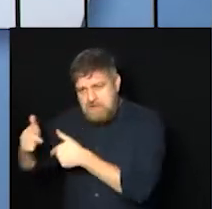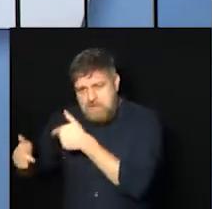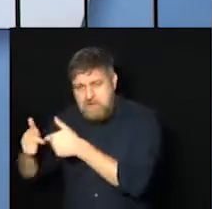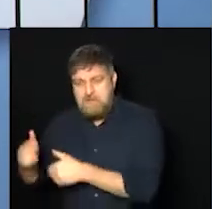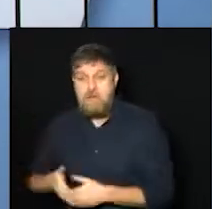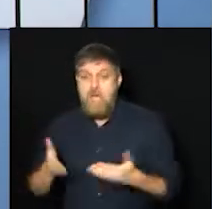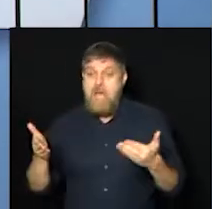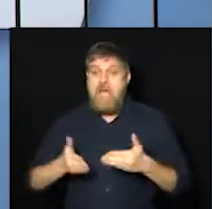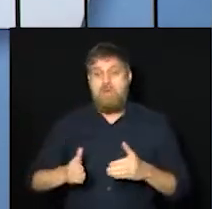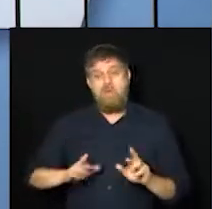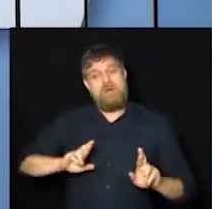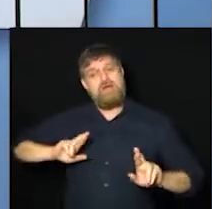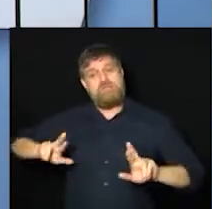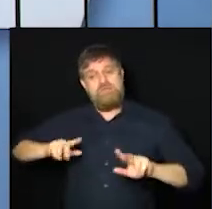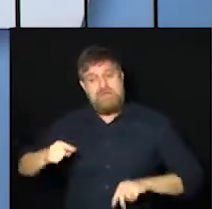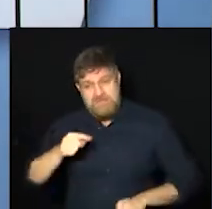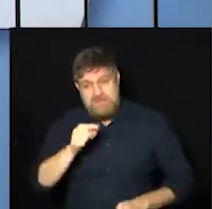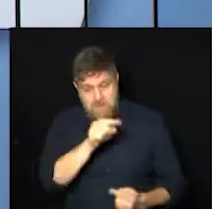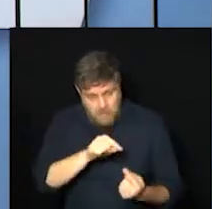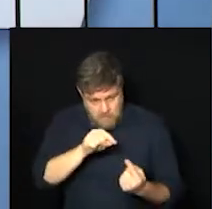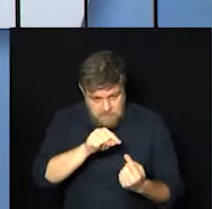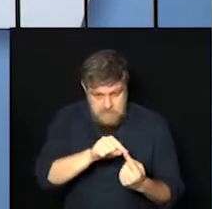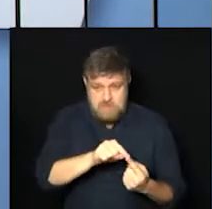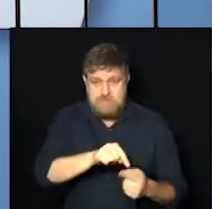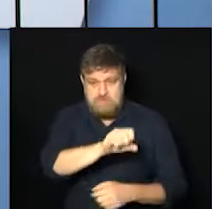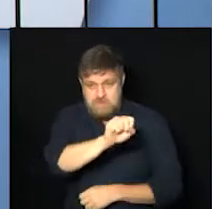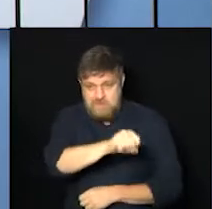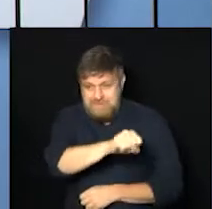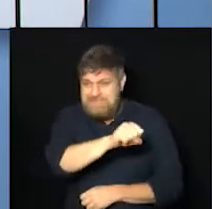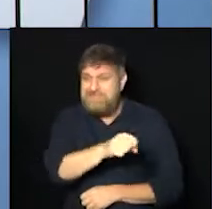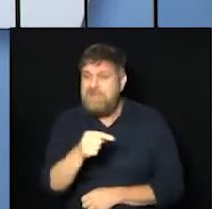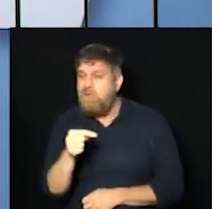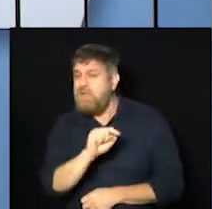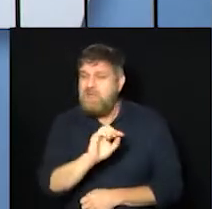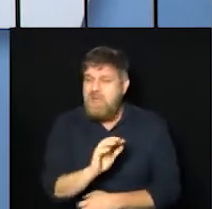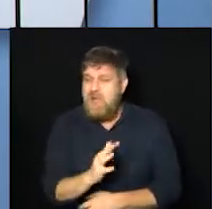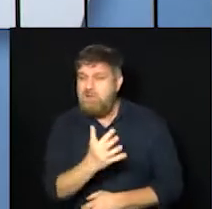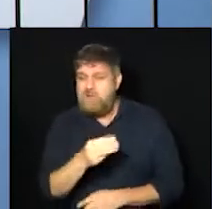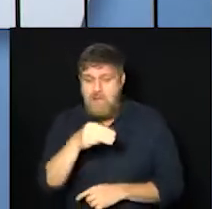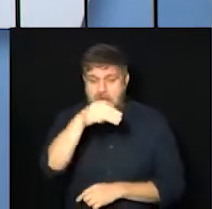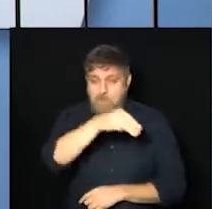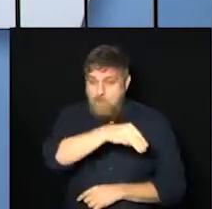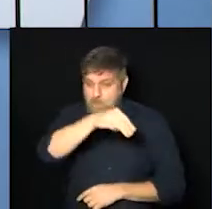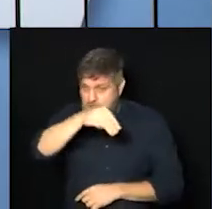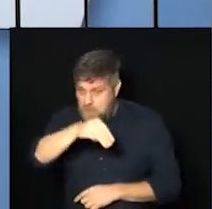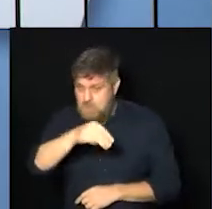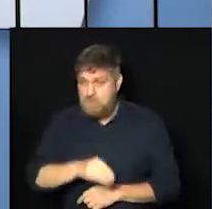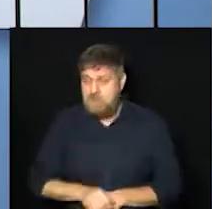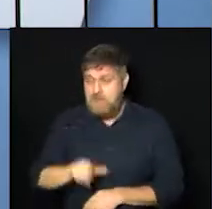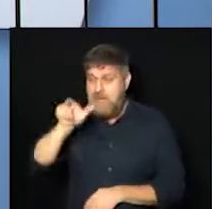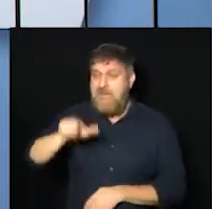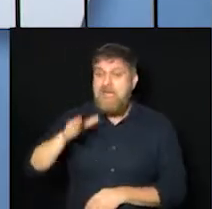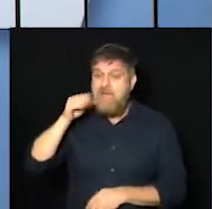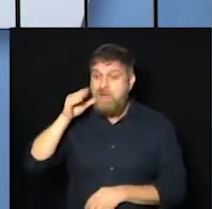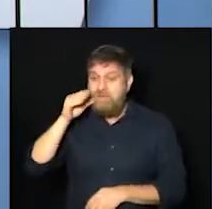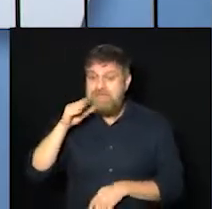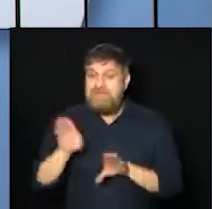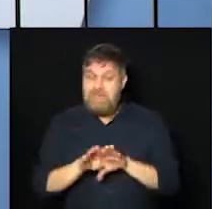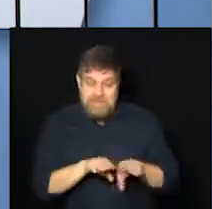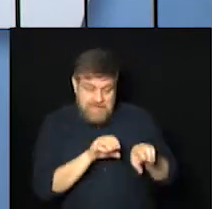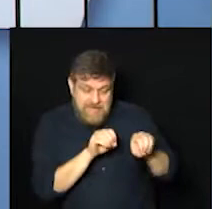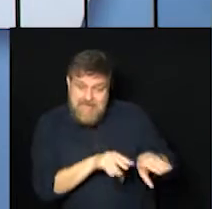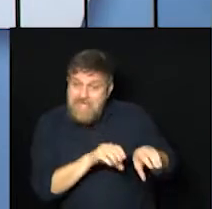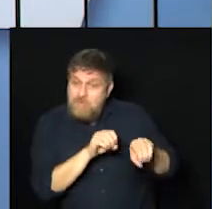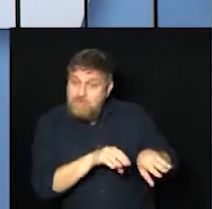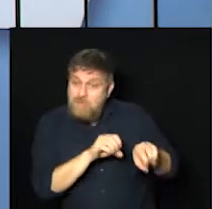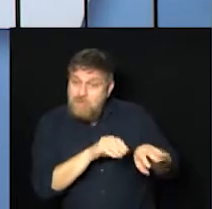trabalhando. Agora não, ela tem essa função, né, já há algum tempo, em que essa monitora, ela também tem o papel de educar essa criança.